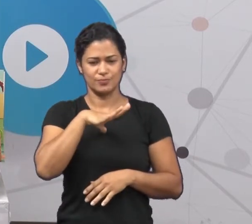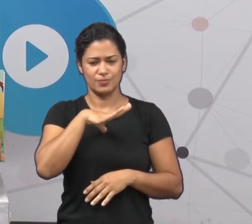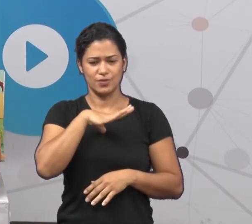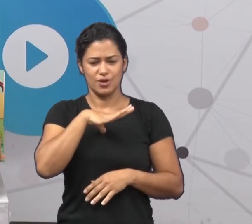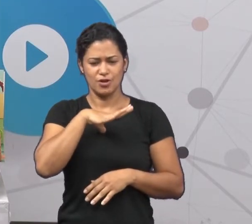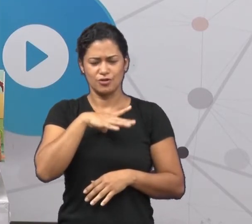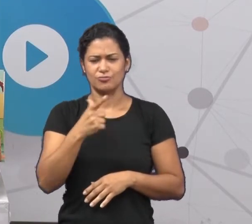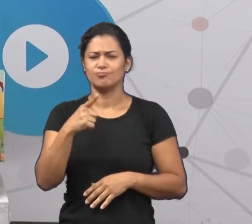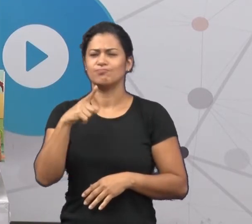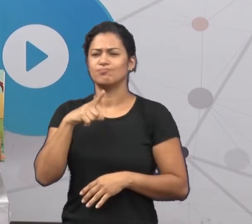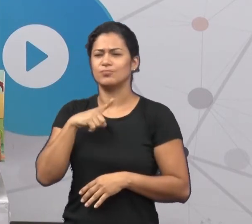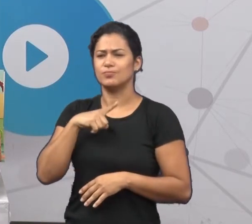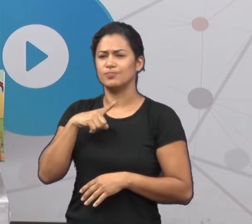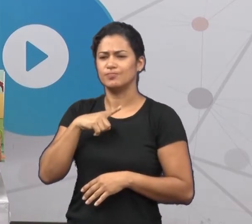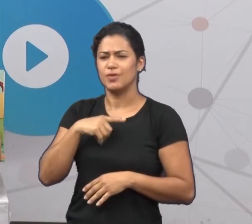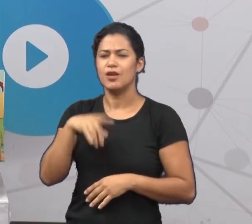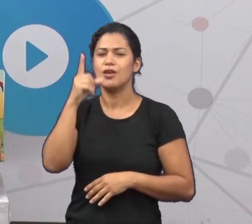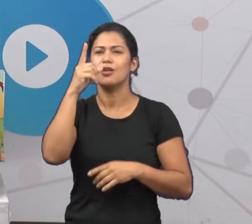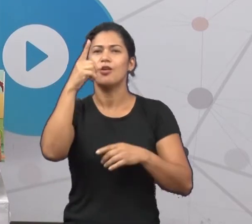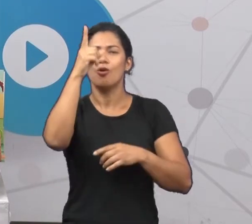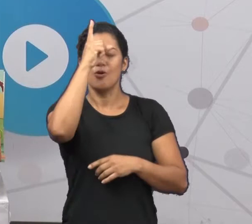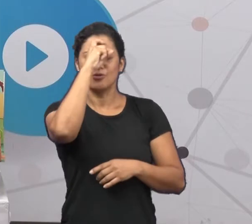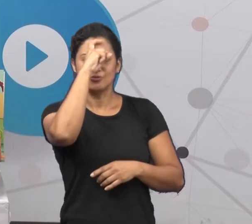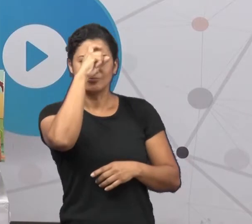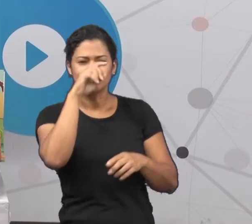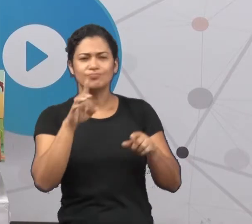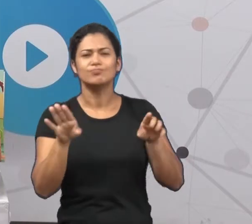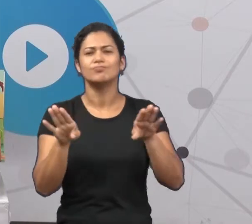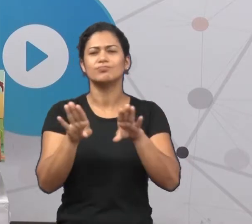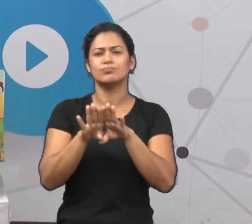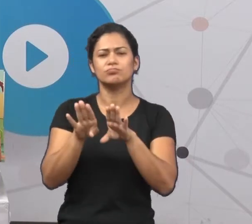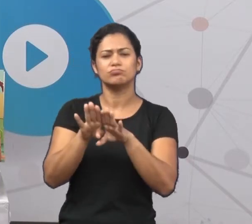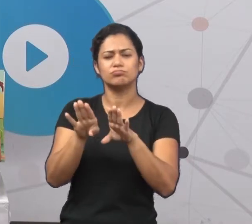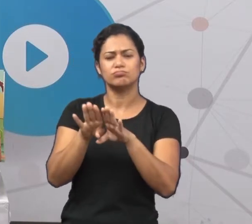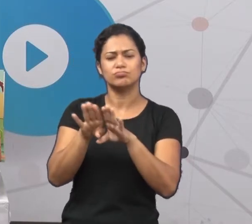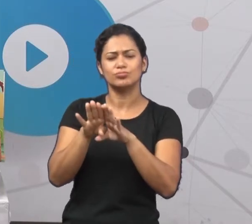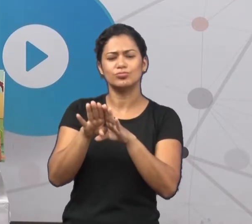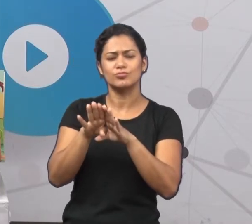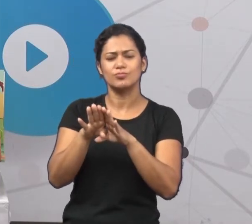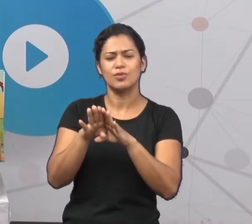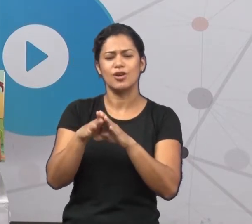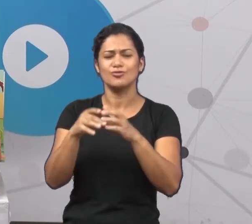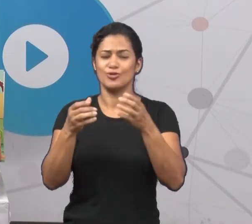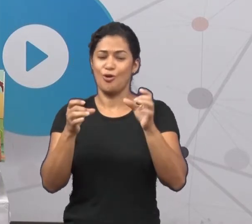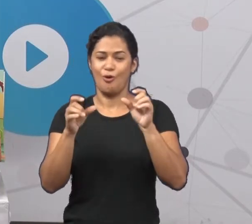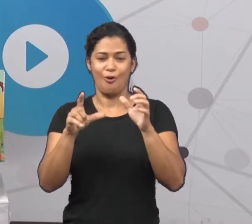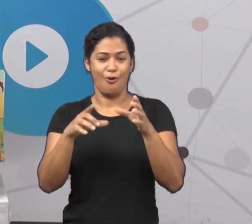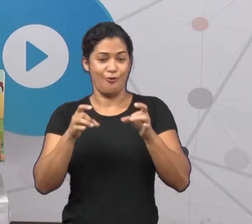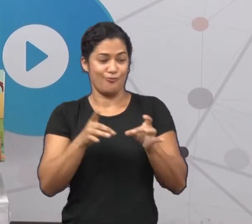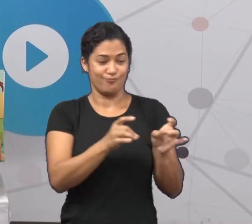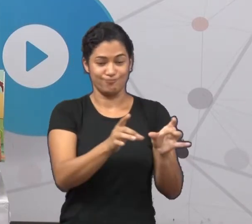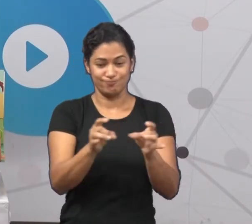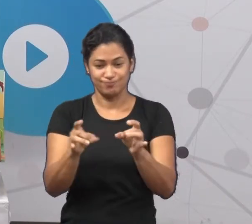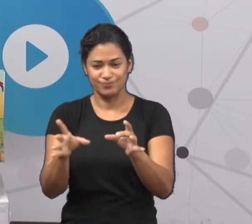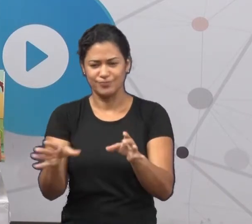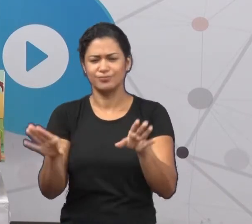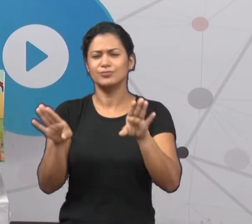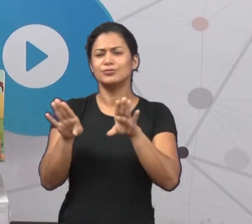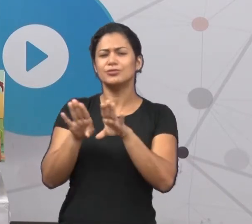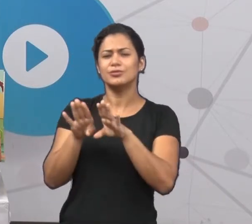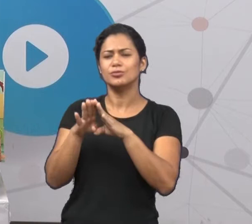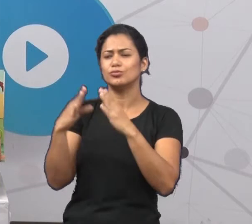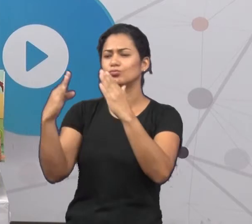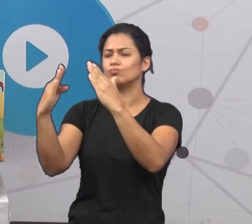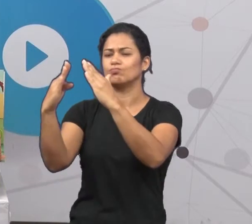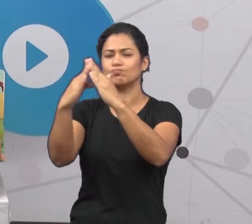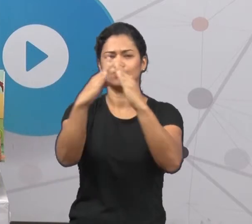fica concentrado os hospitais, os grandes comércios. As casas na